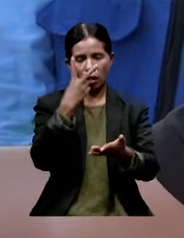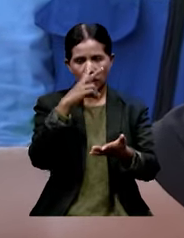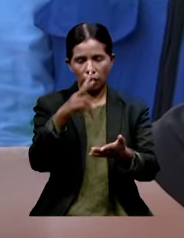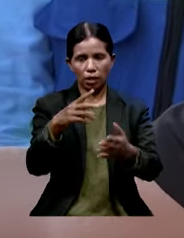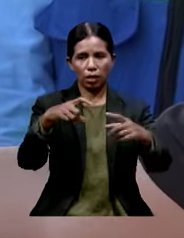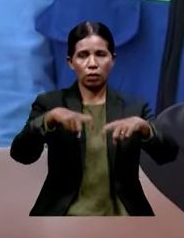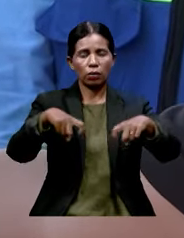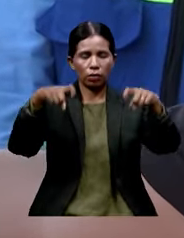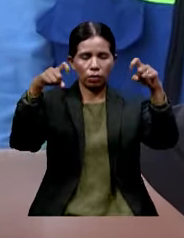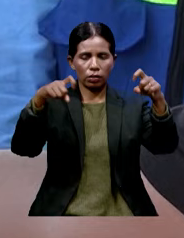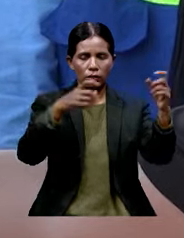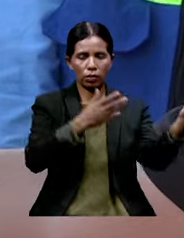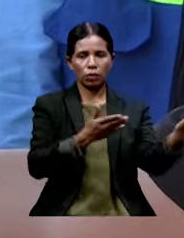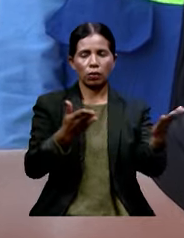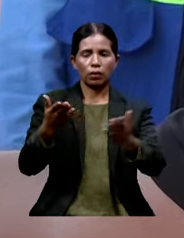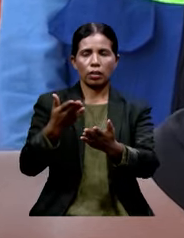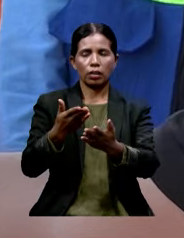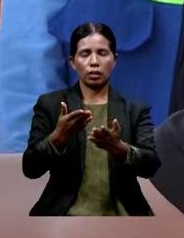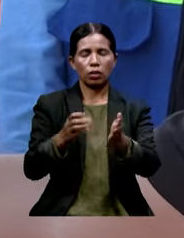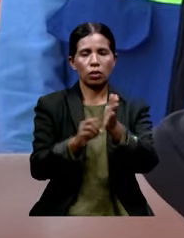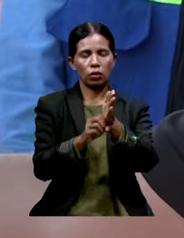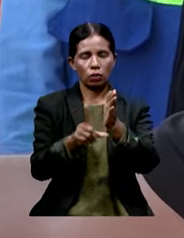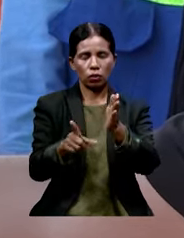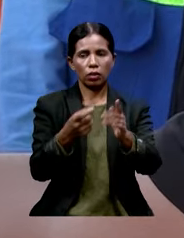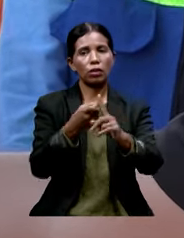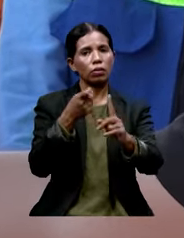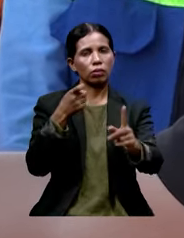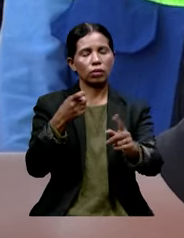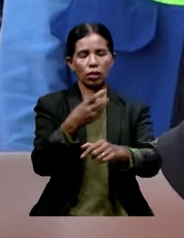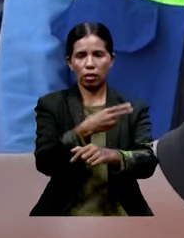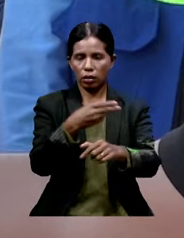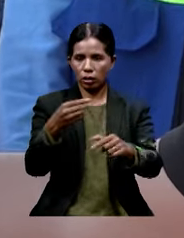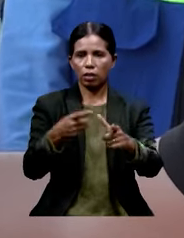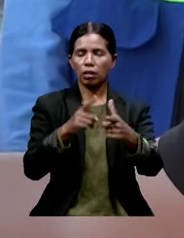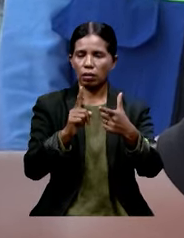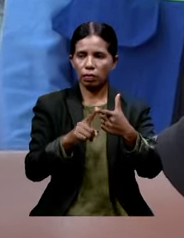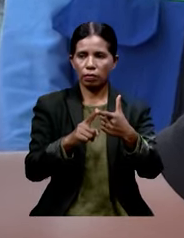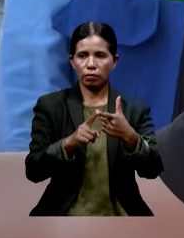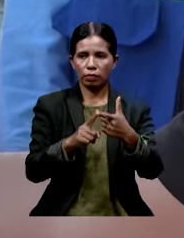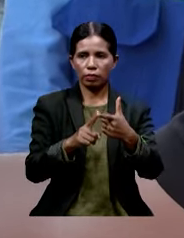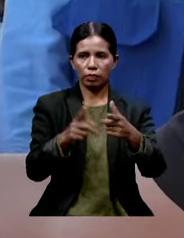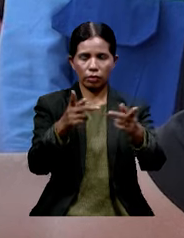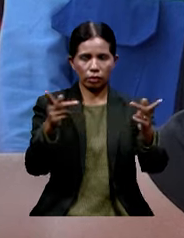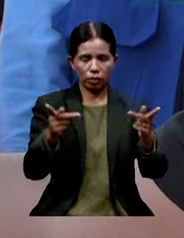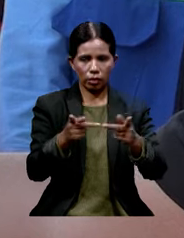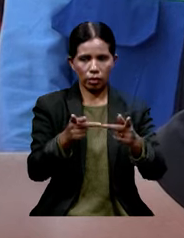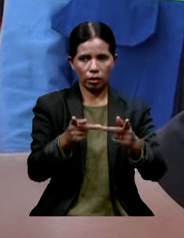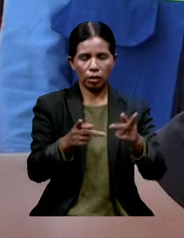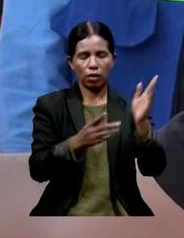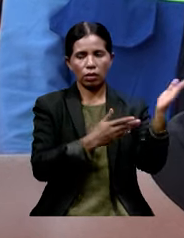nebe maka importa o si ANP é licenciado e a área de downstream ato